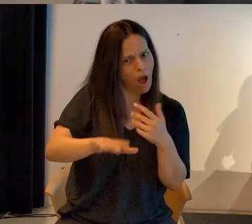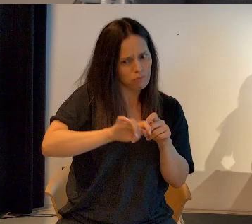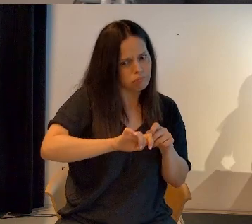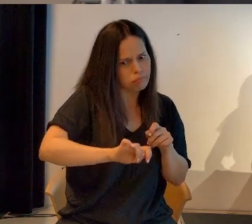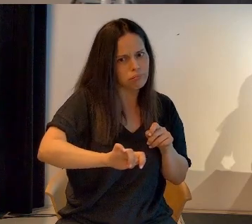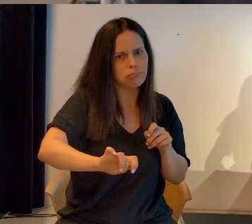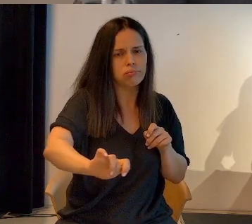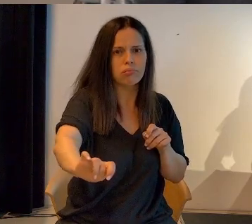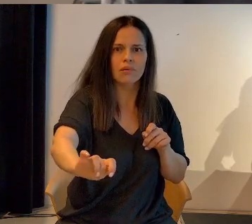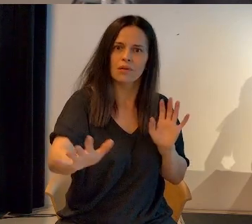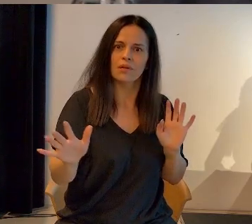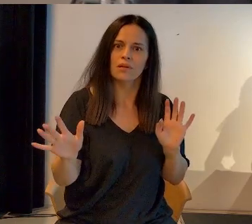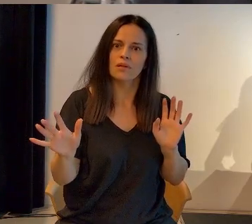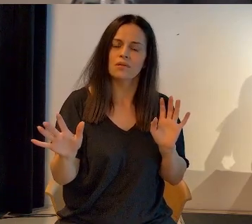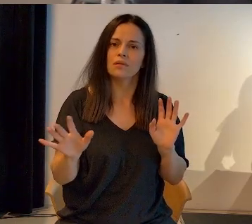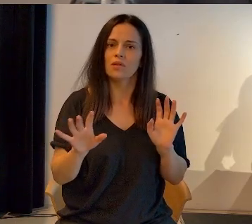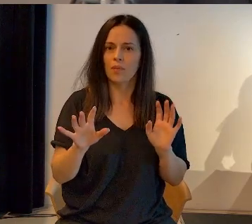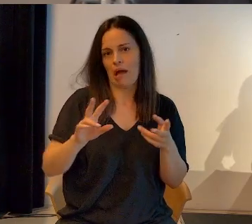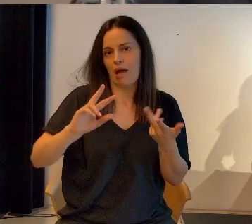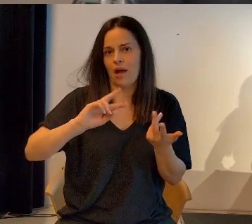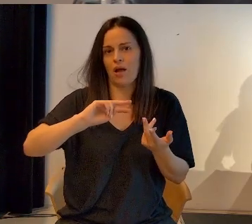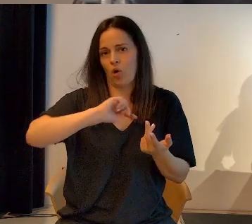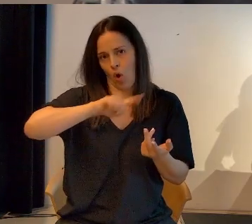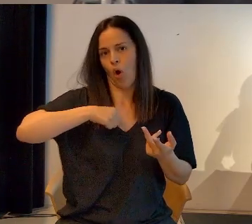Ela foi adquirida pela Câmara.